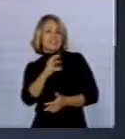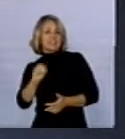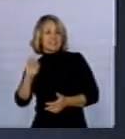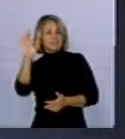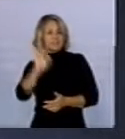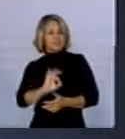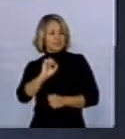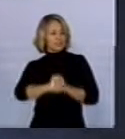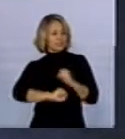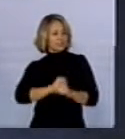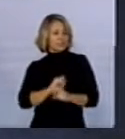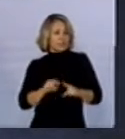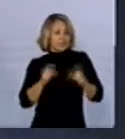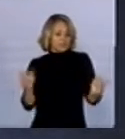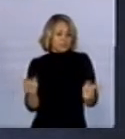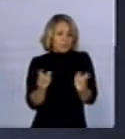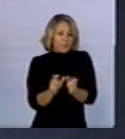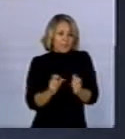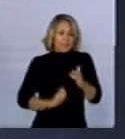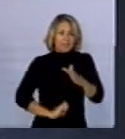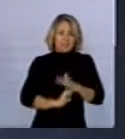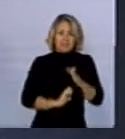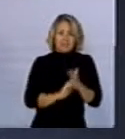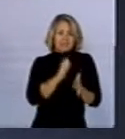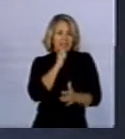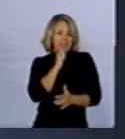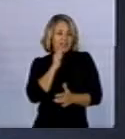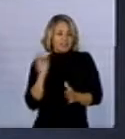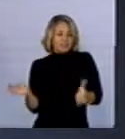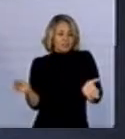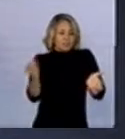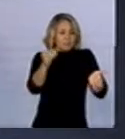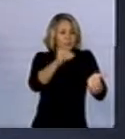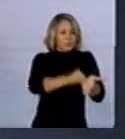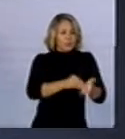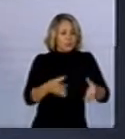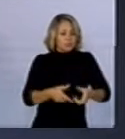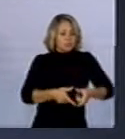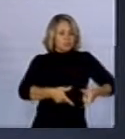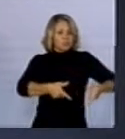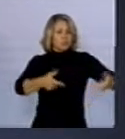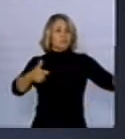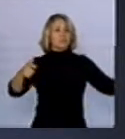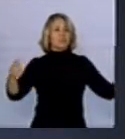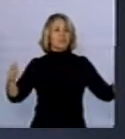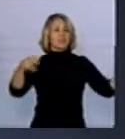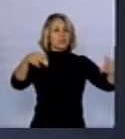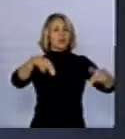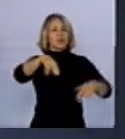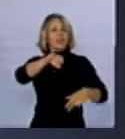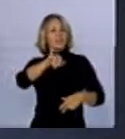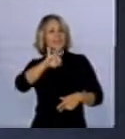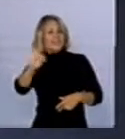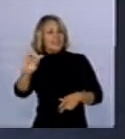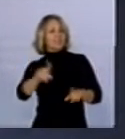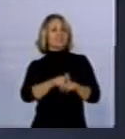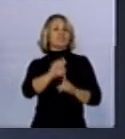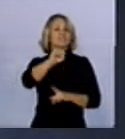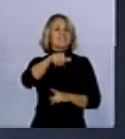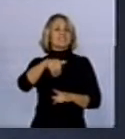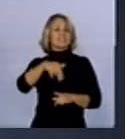pequenos prestadores, aqueles que não se inserem nas grandes companhias, como a NET, como a Sky,